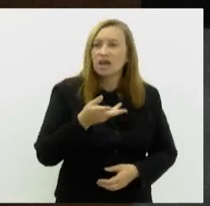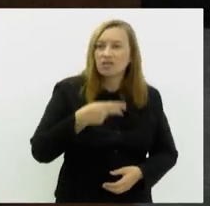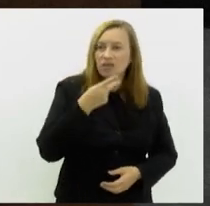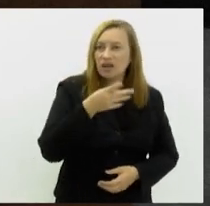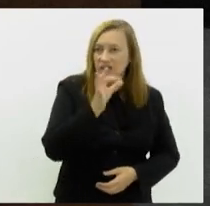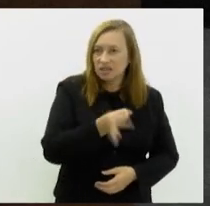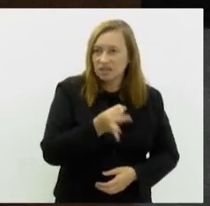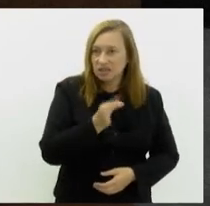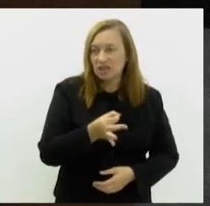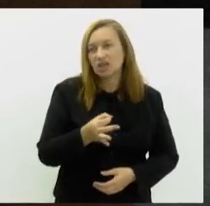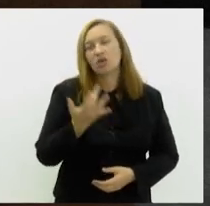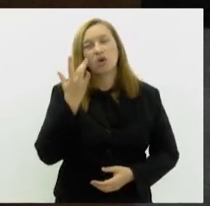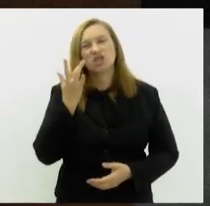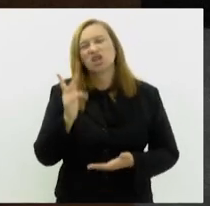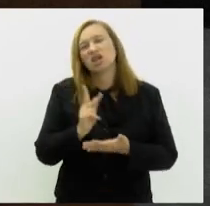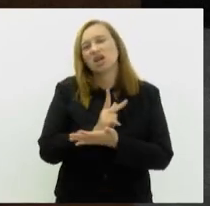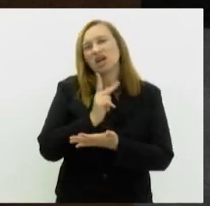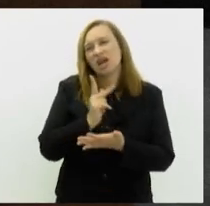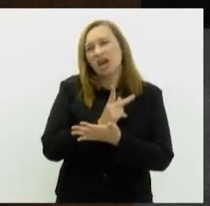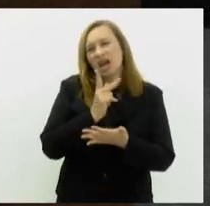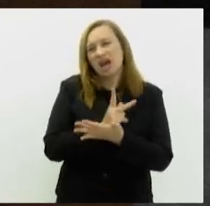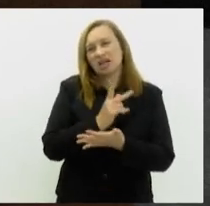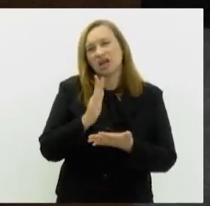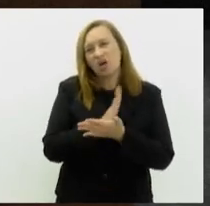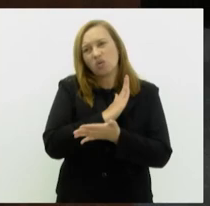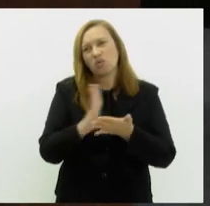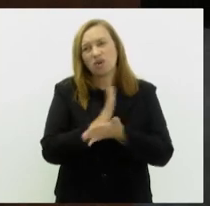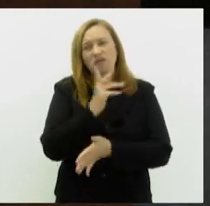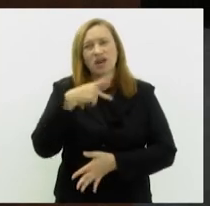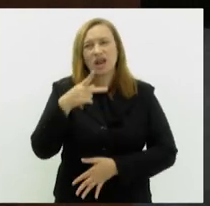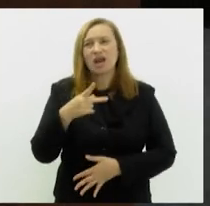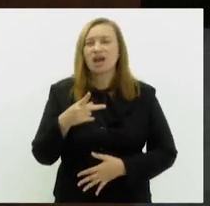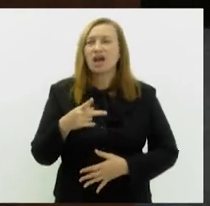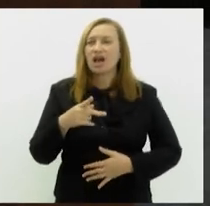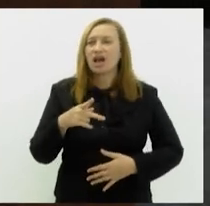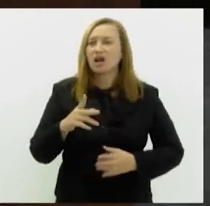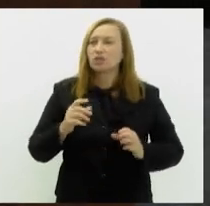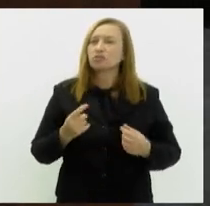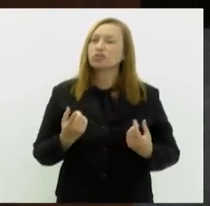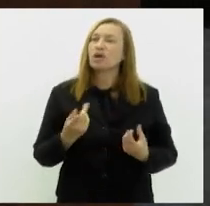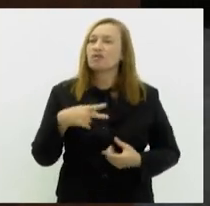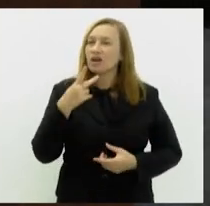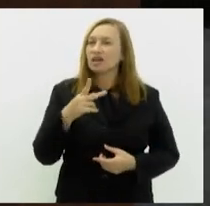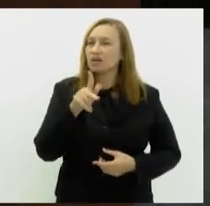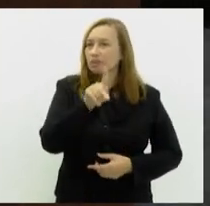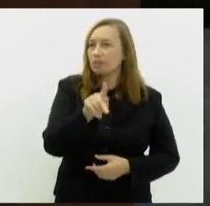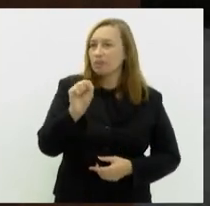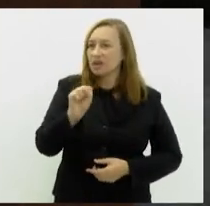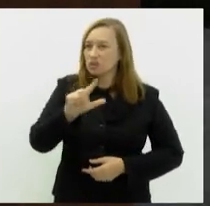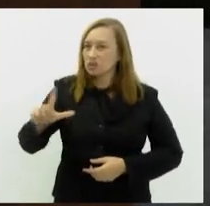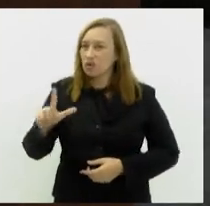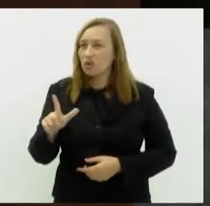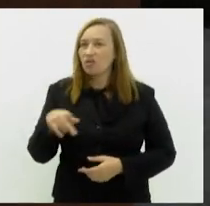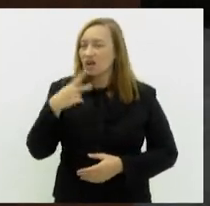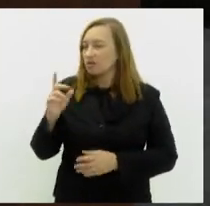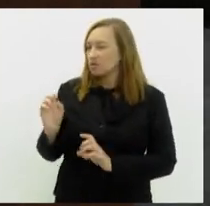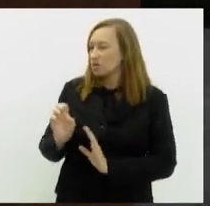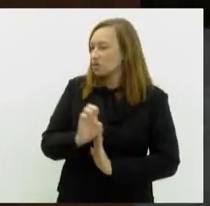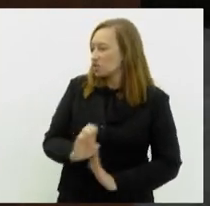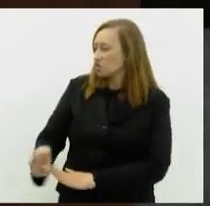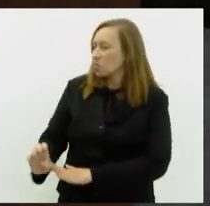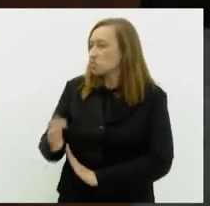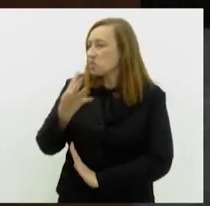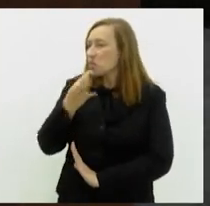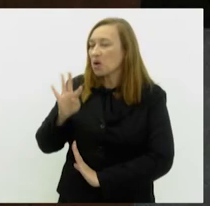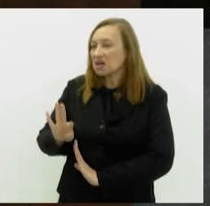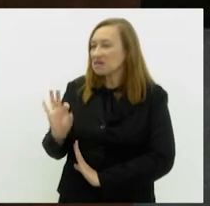achei injusto algumas falas anteriores, qual é a posição do PSOL, já que nós fomos tratados como um setor da esquerda que não